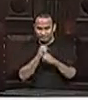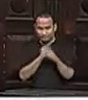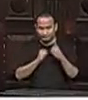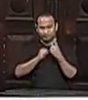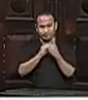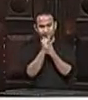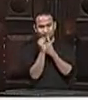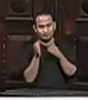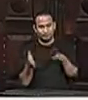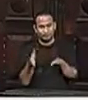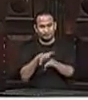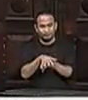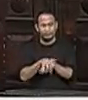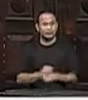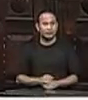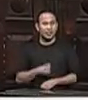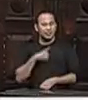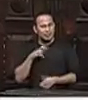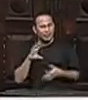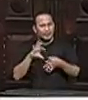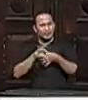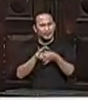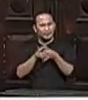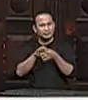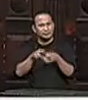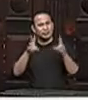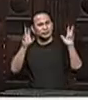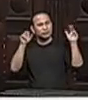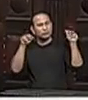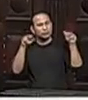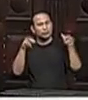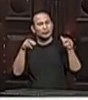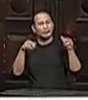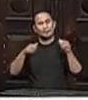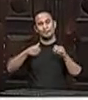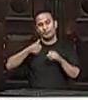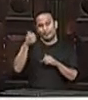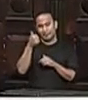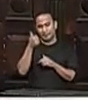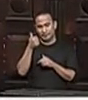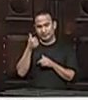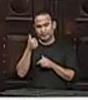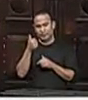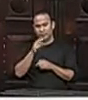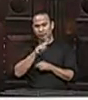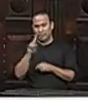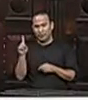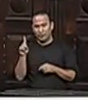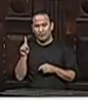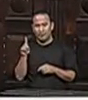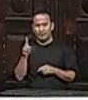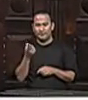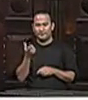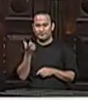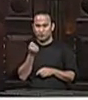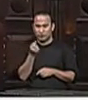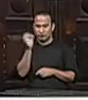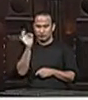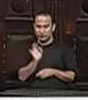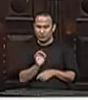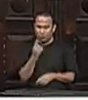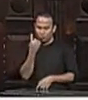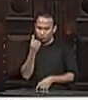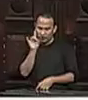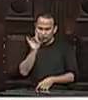Nós até fizemos emendas nesse sentido para que, em primeiro lugar, não fique mais de 20% para uma